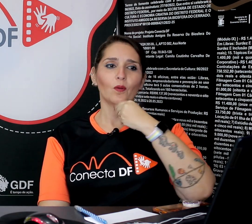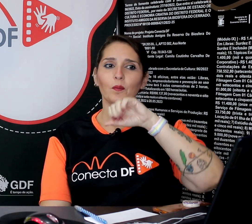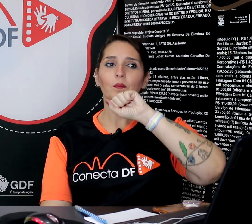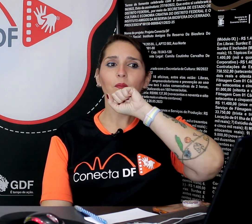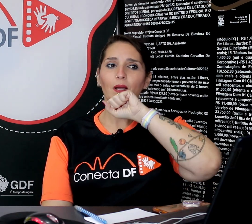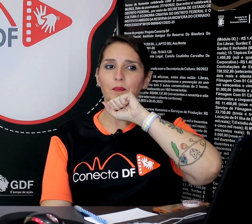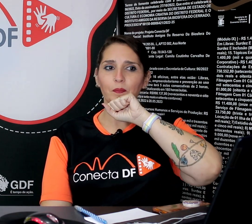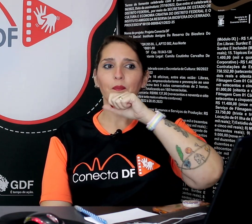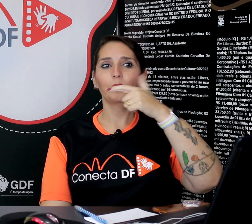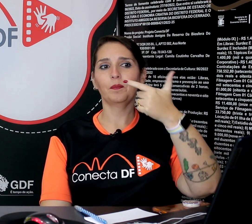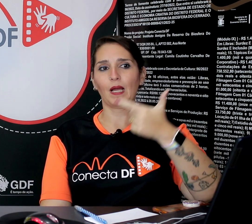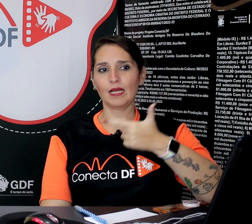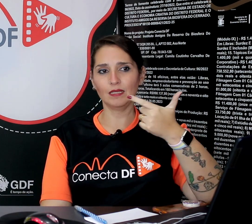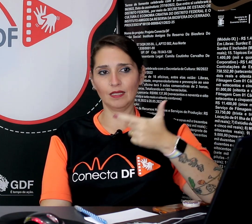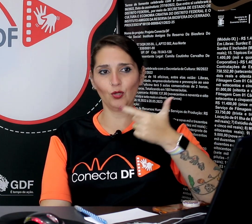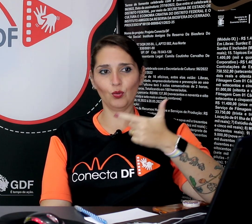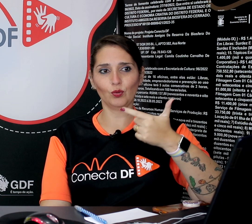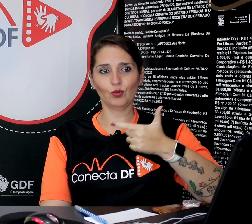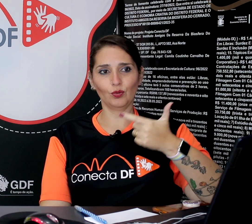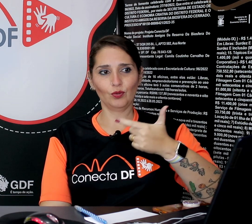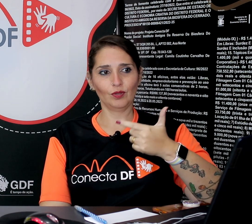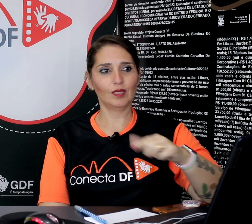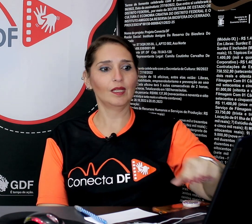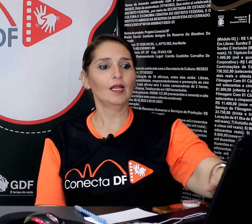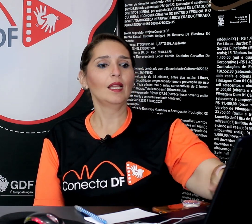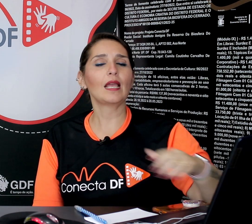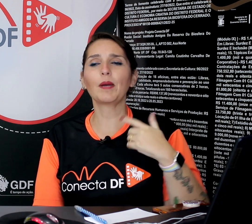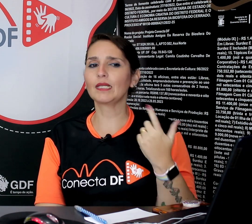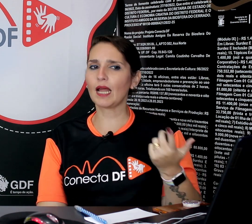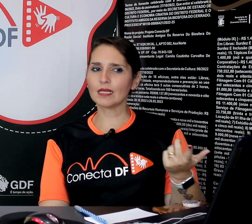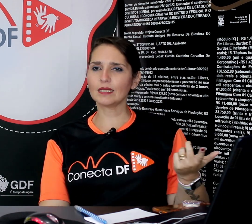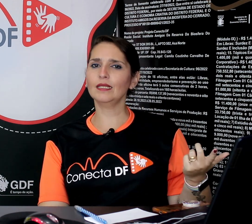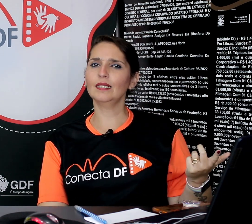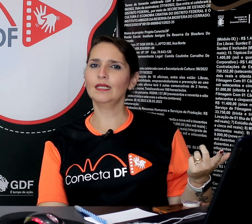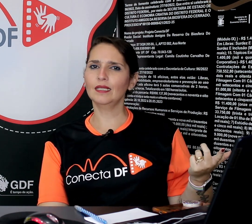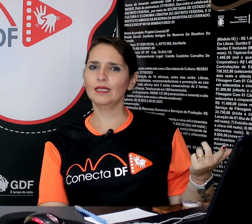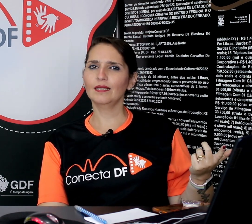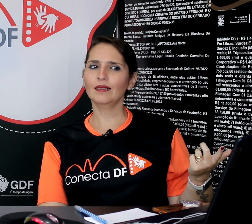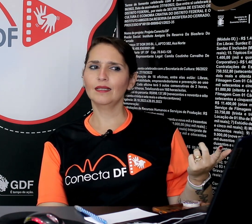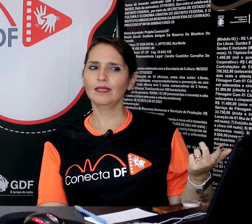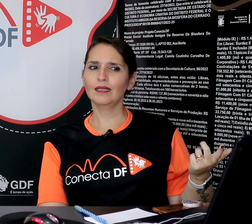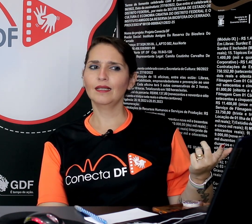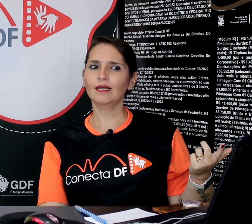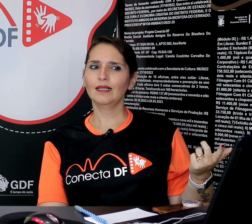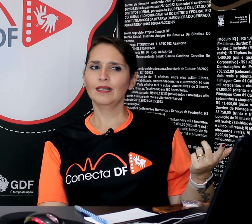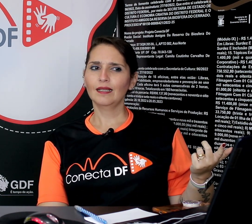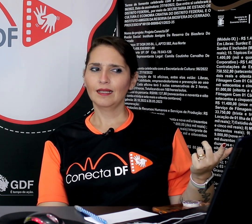Isso. Papai segundo. E a madrasta?